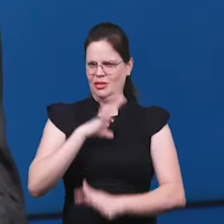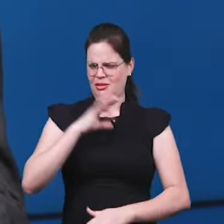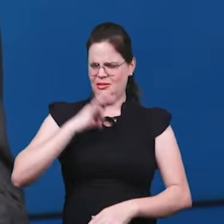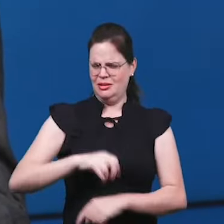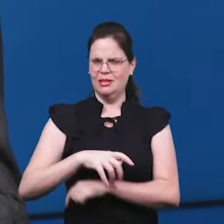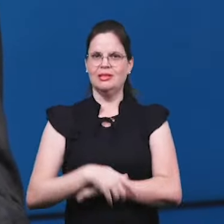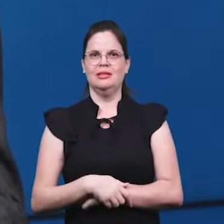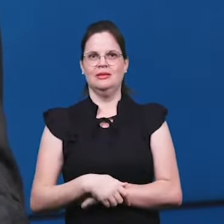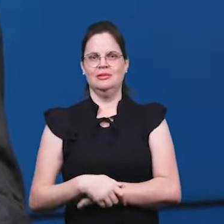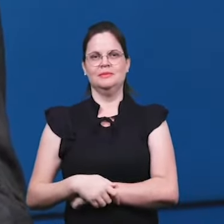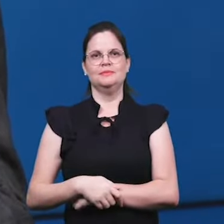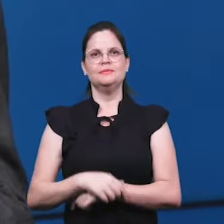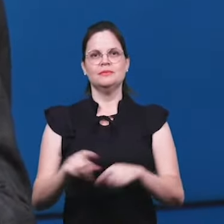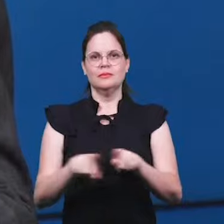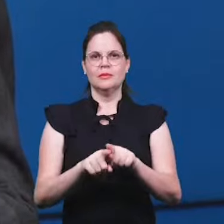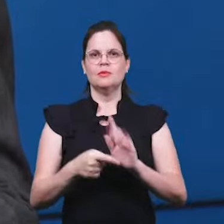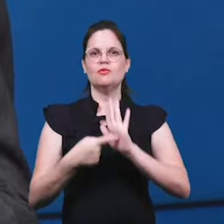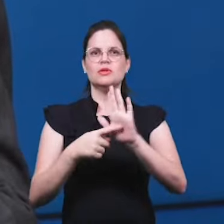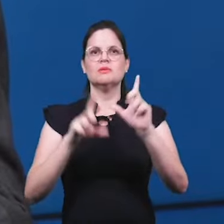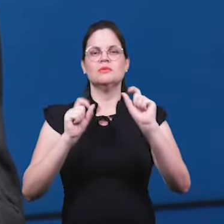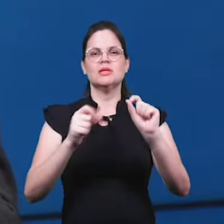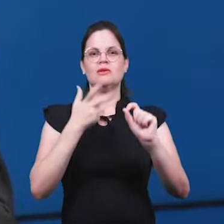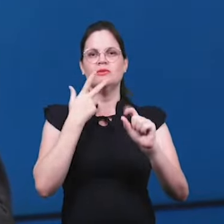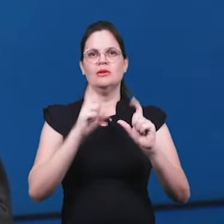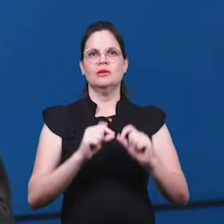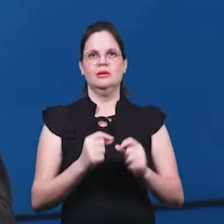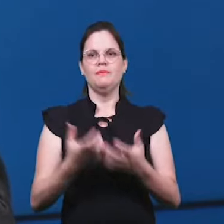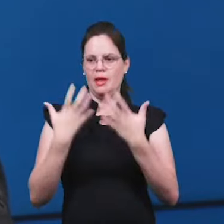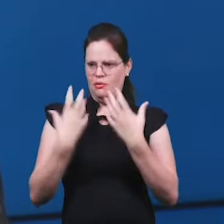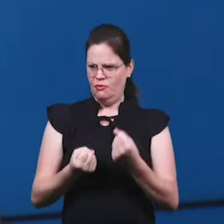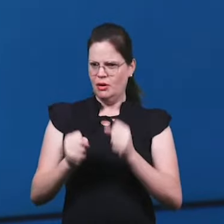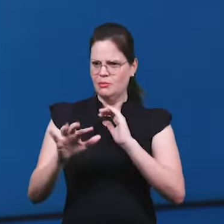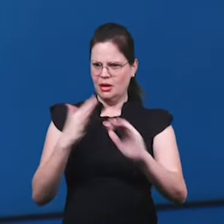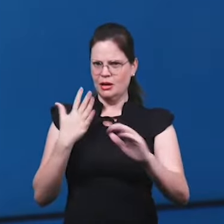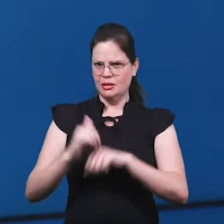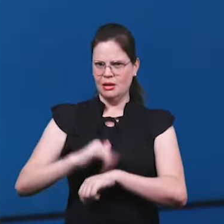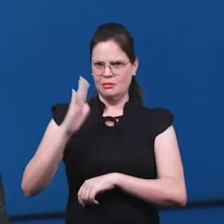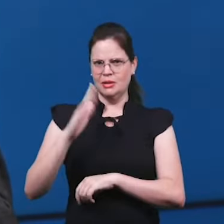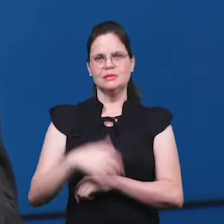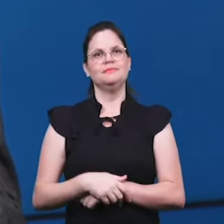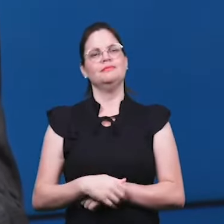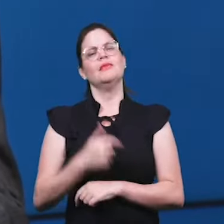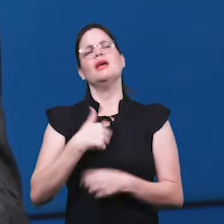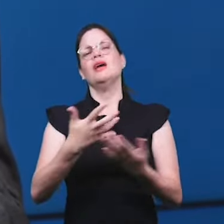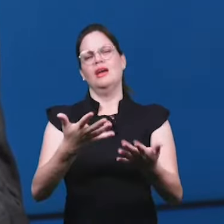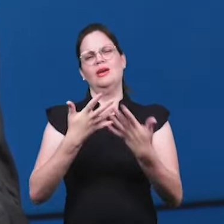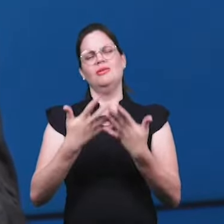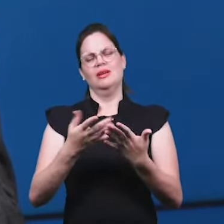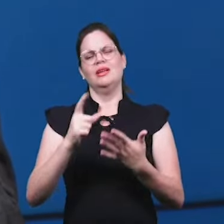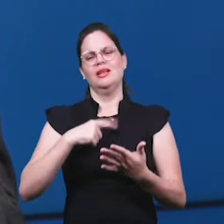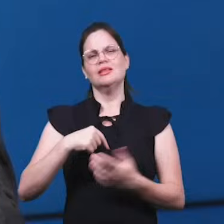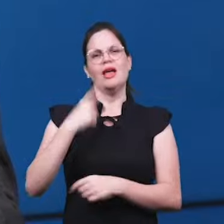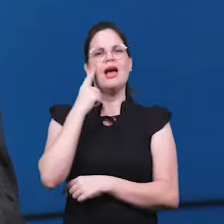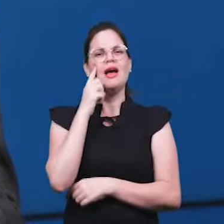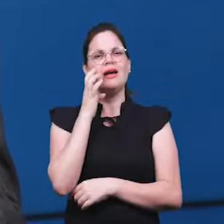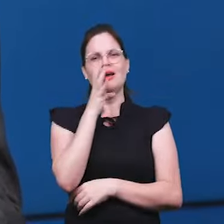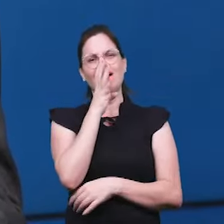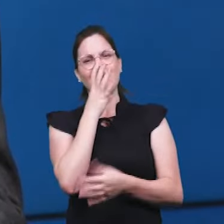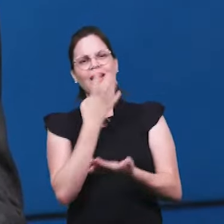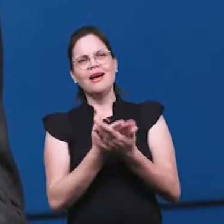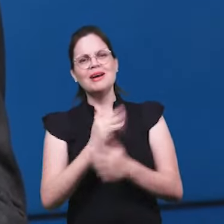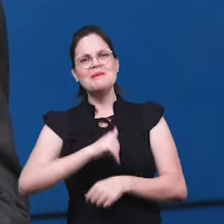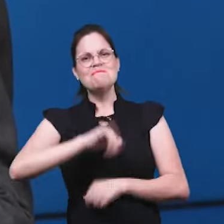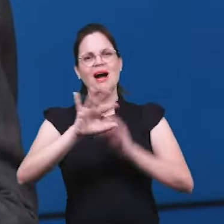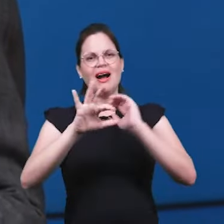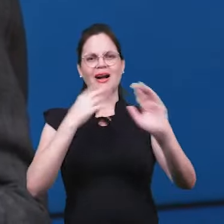EBD, entendeu? E vou te dizer uma coisa, você terminou dizendo, vamos cantar mais. Eu gostaria de ter ouvido você cantar mais, porque você está